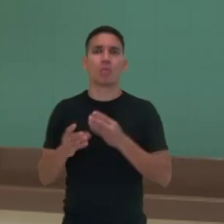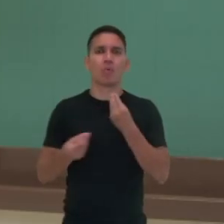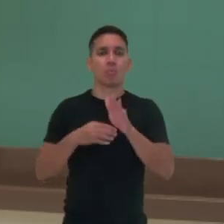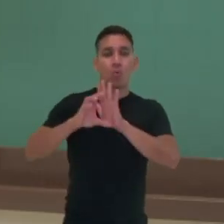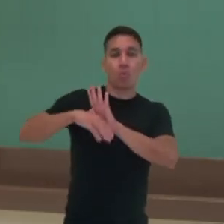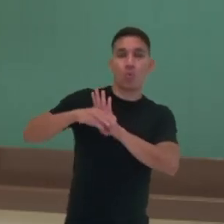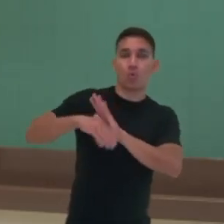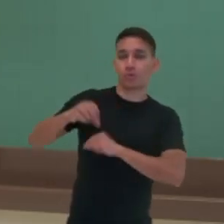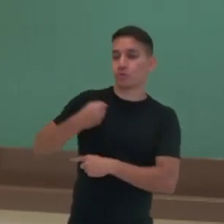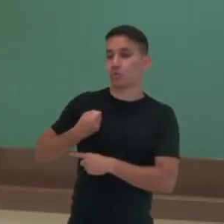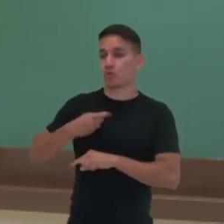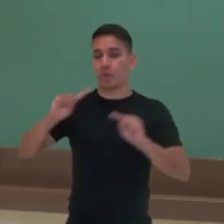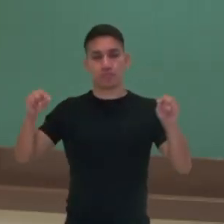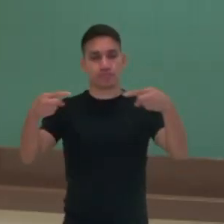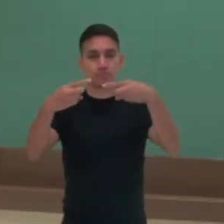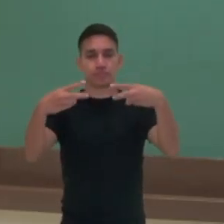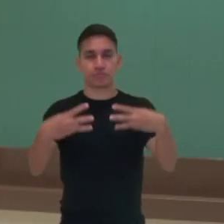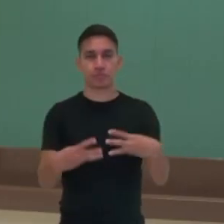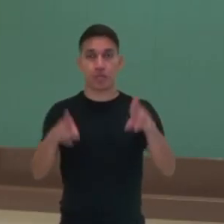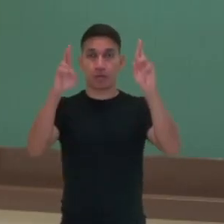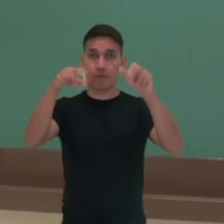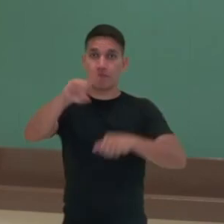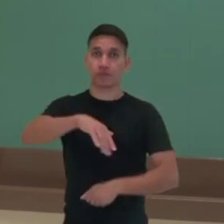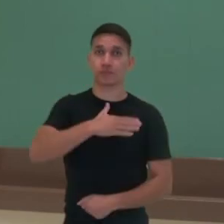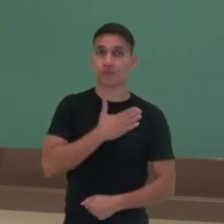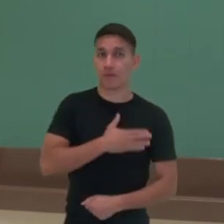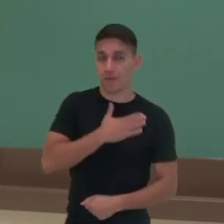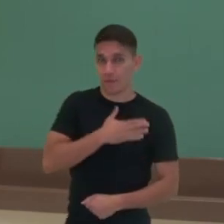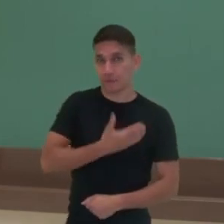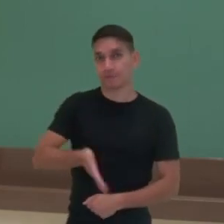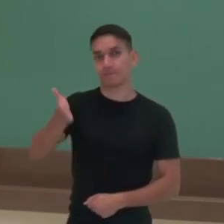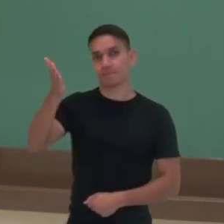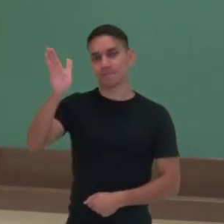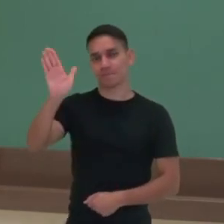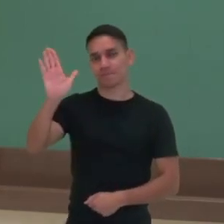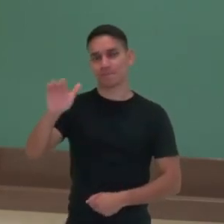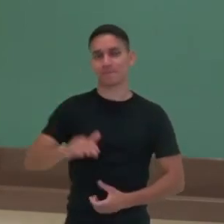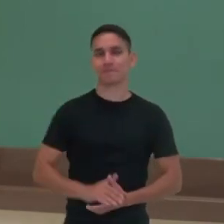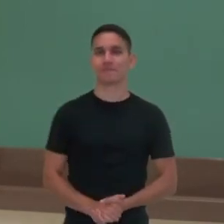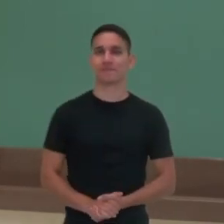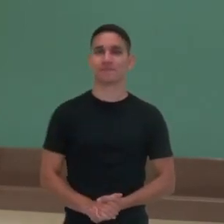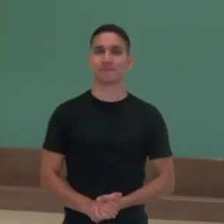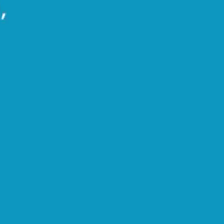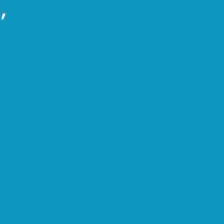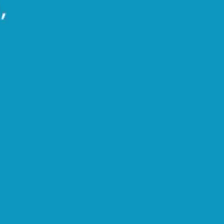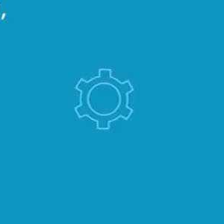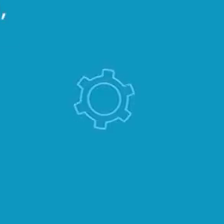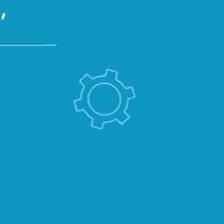diretamente proporcionais. Eu espero que vocês tenham gostado e até breve!